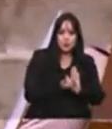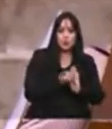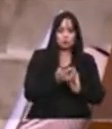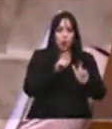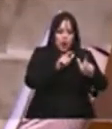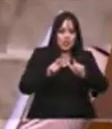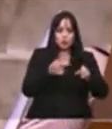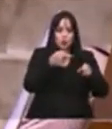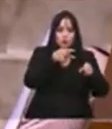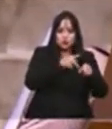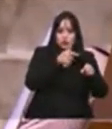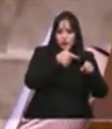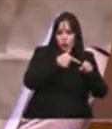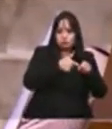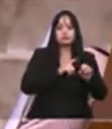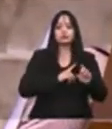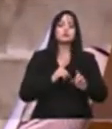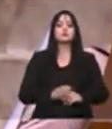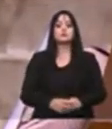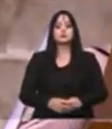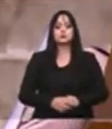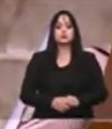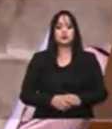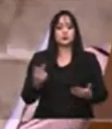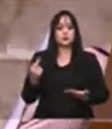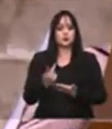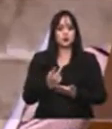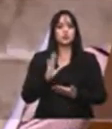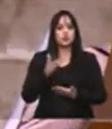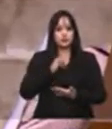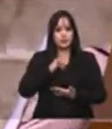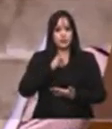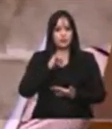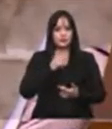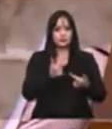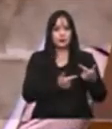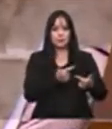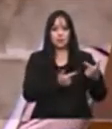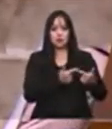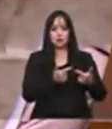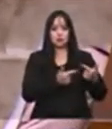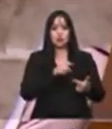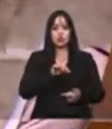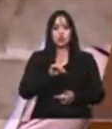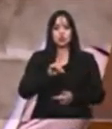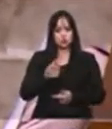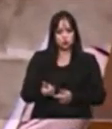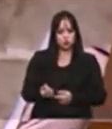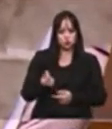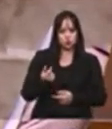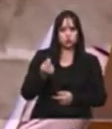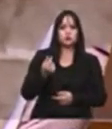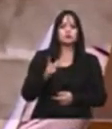a transportadores de dinheiro a serviço do ICEF. Os fatos foram confirmados pelo funcionário do doleiro, que durante as